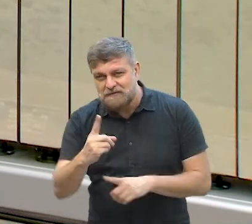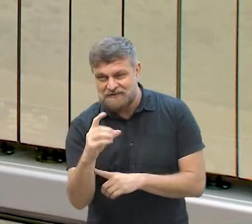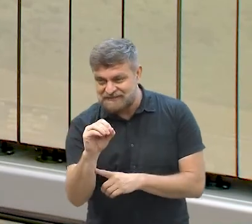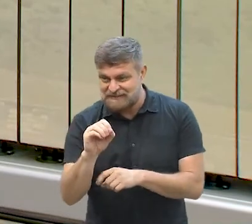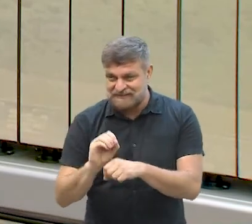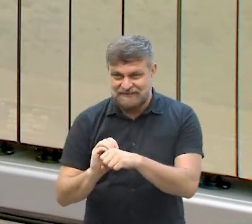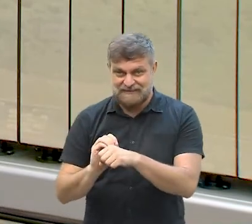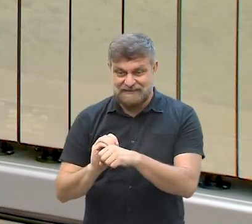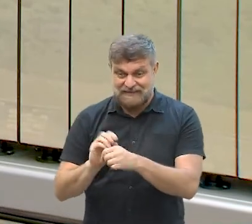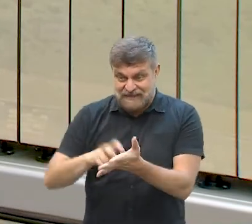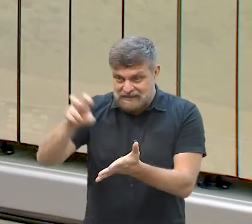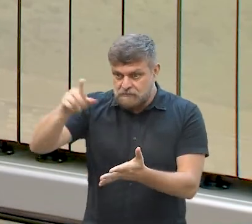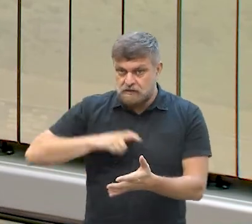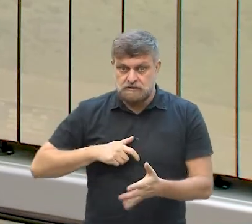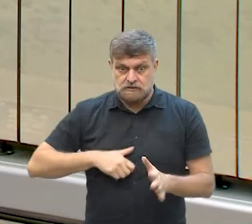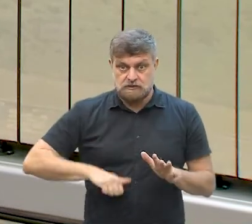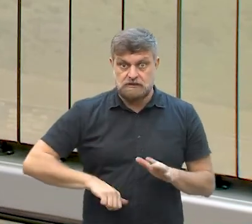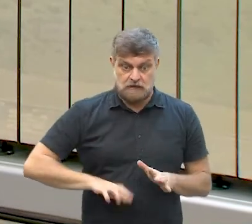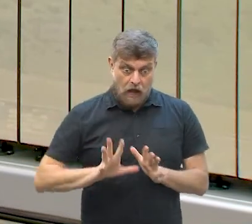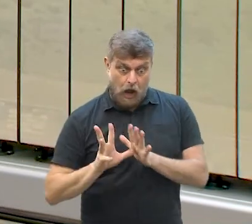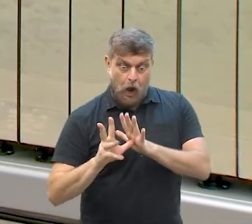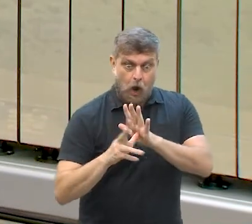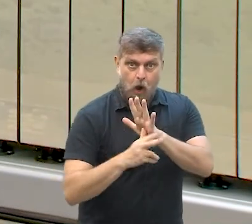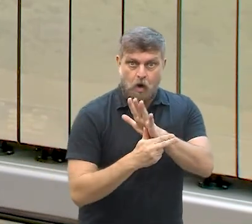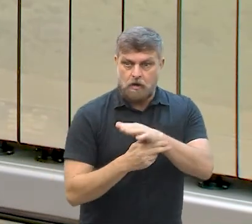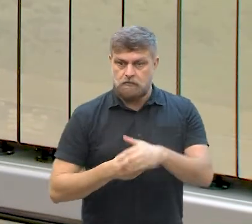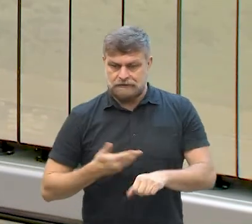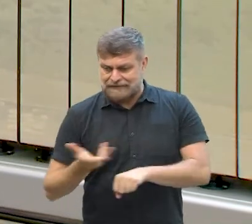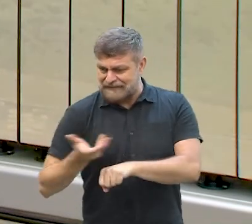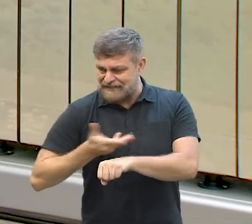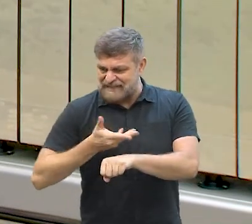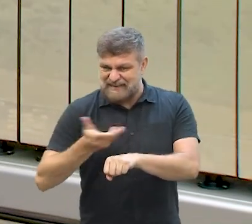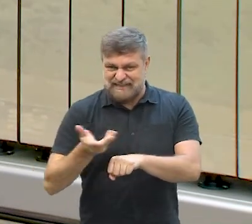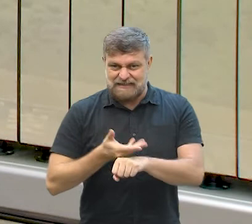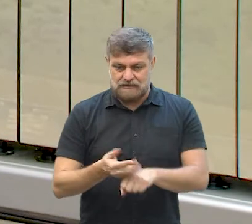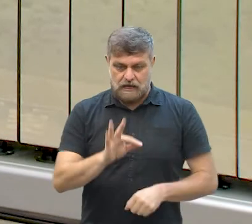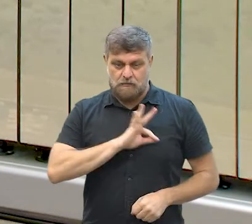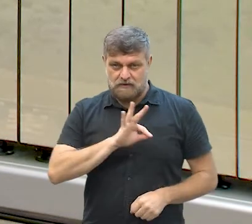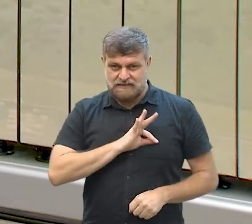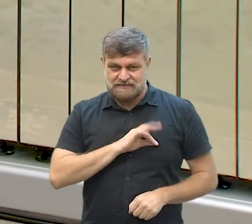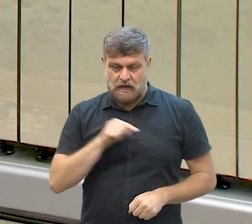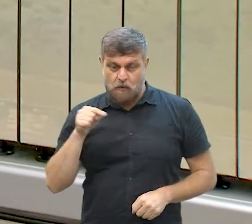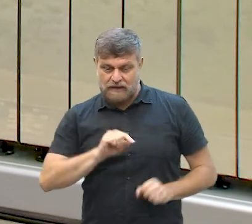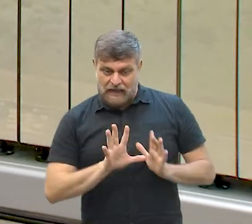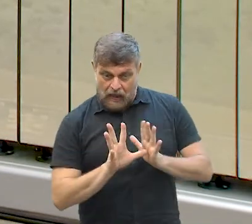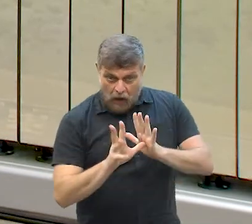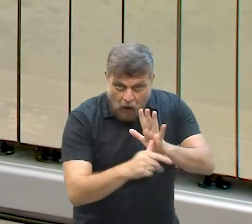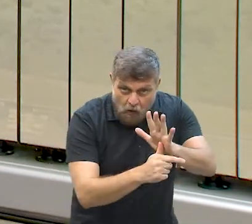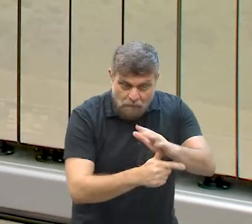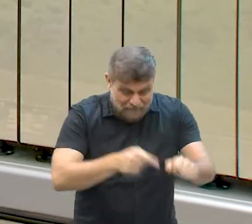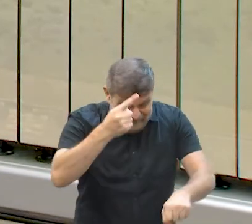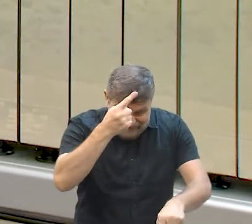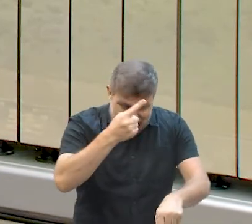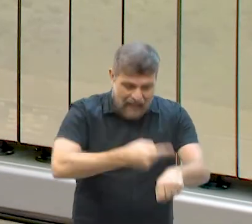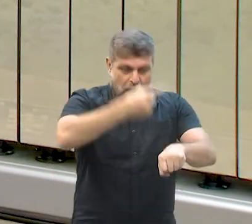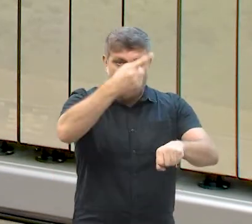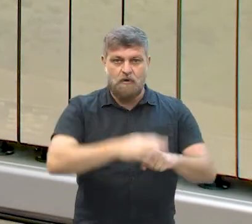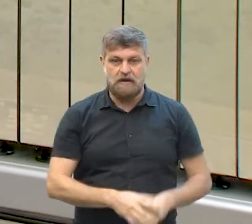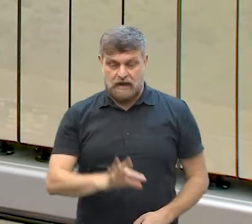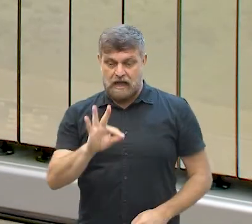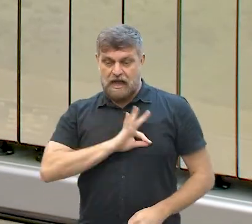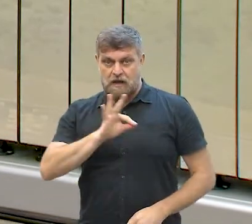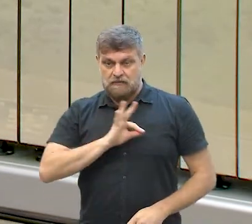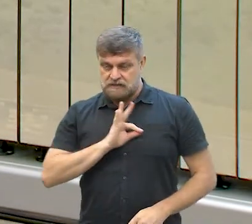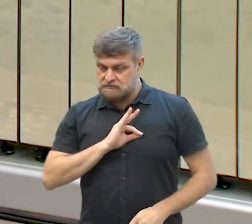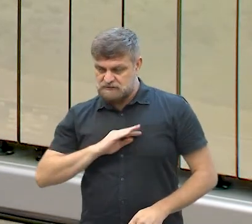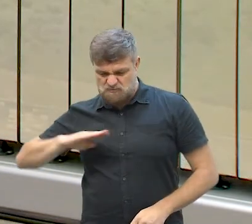de umas 10 horas deu esse roubo em andamento, a gente saiu correndo para E roubo em andamento, quando a gente fala, é aquela situação realmente